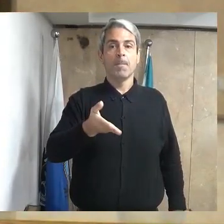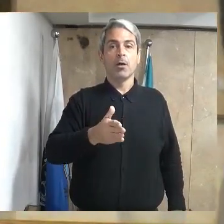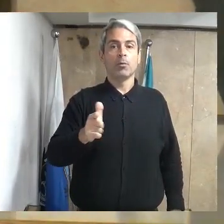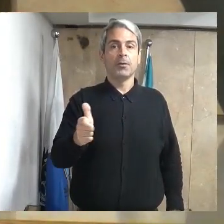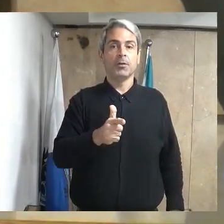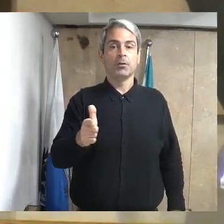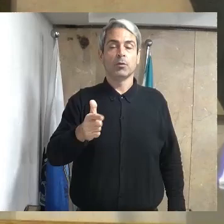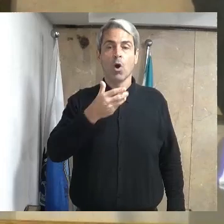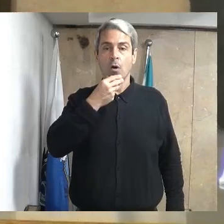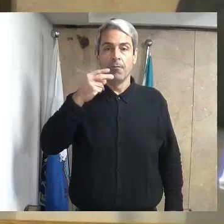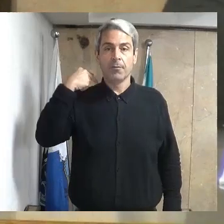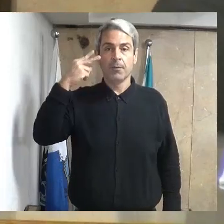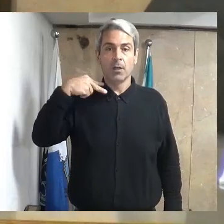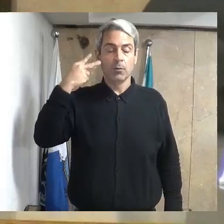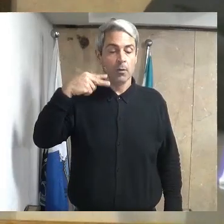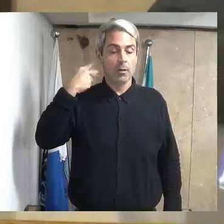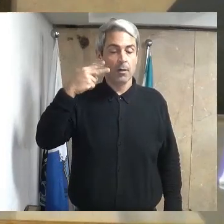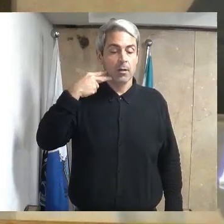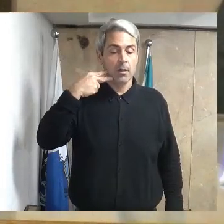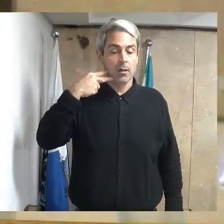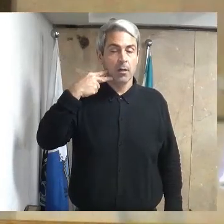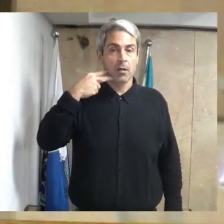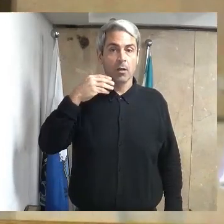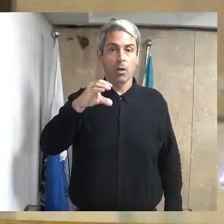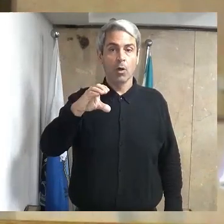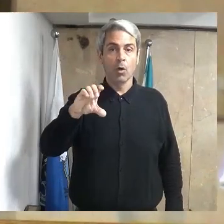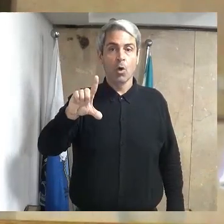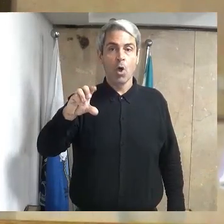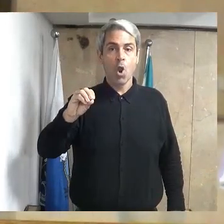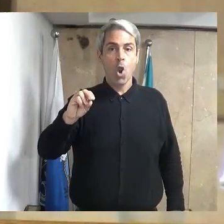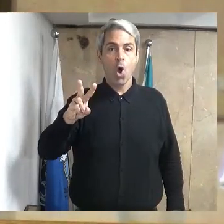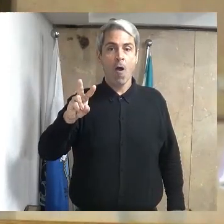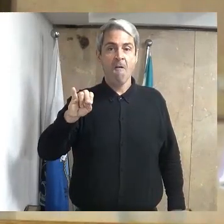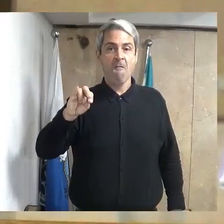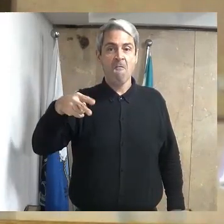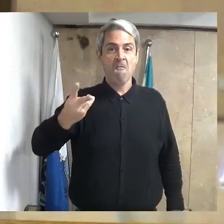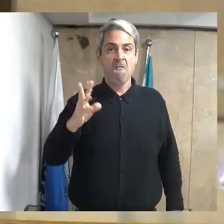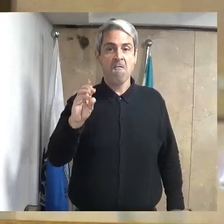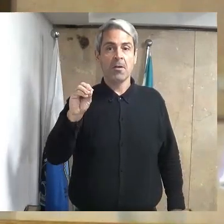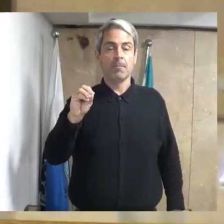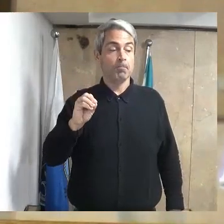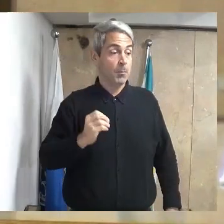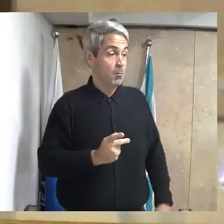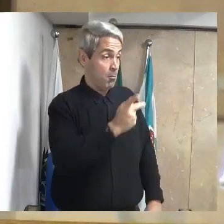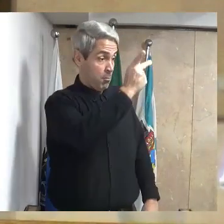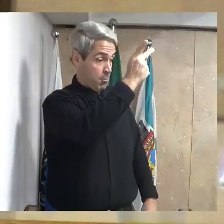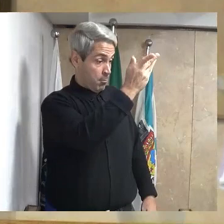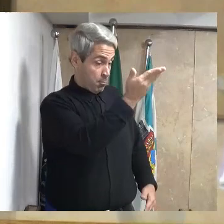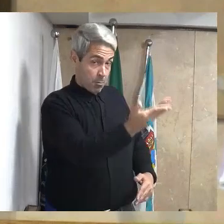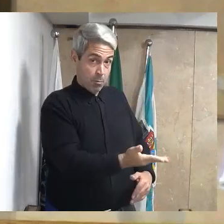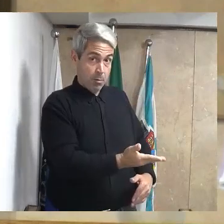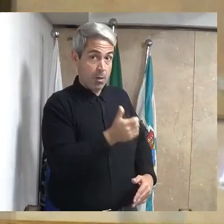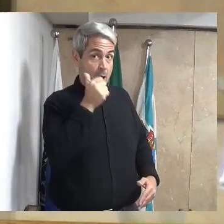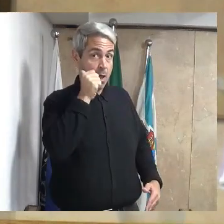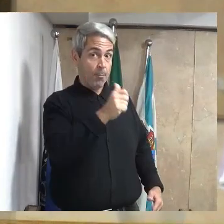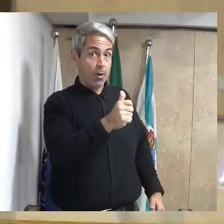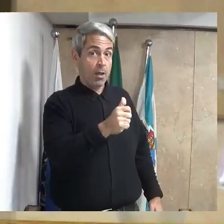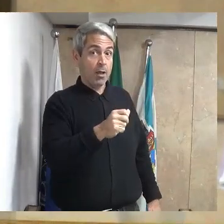4488/2022, do excelentíssimo senhor vereador Clovinho, consignando moção de congratulações à ilustríssima